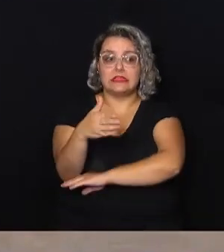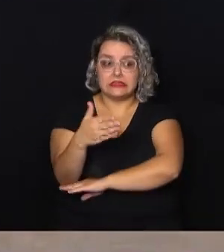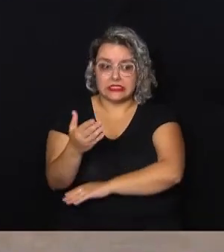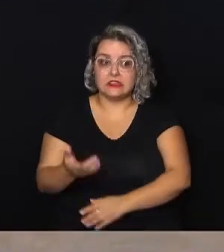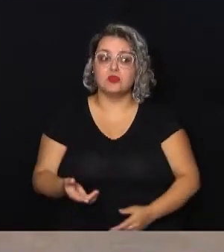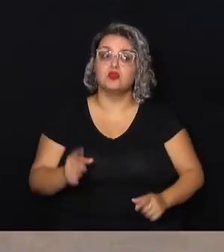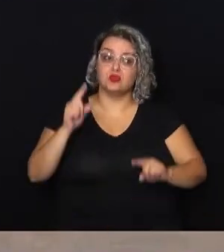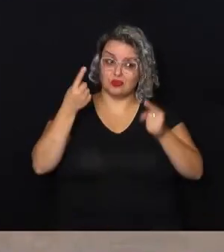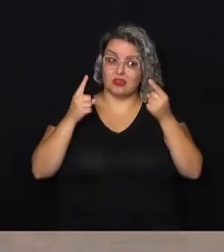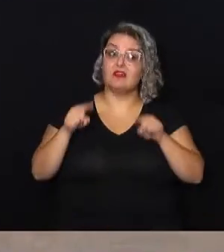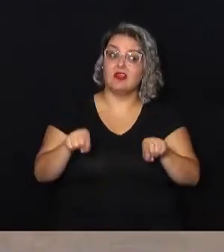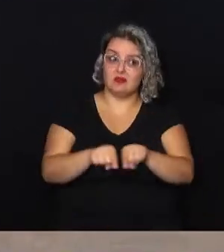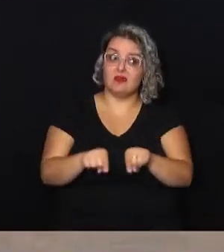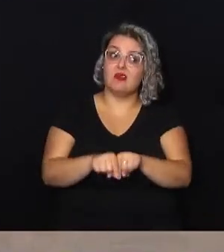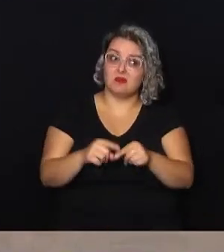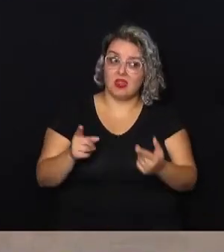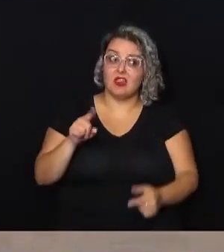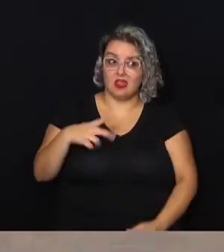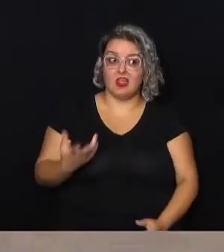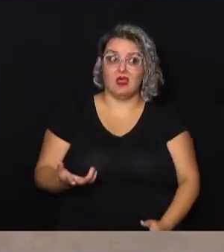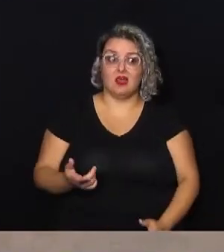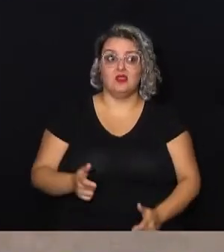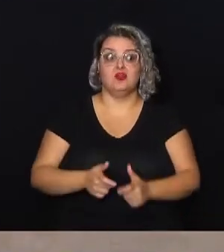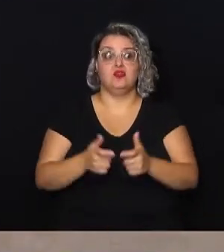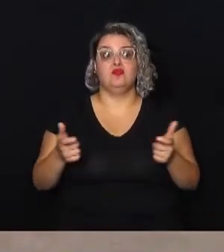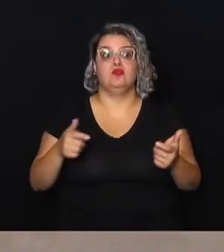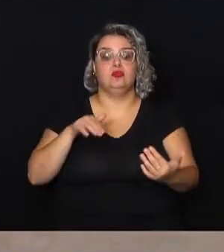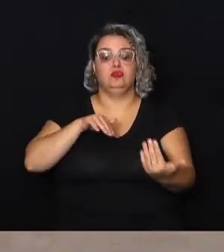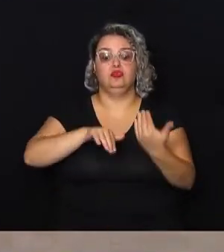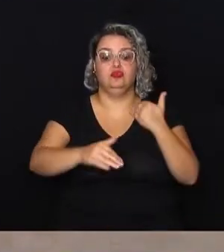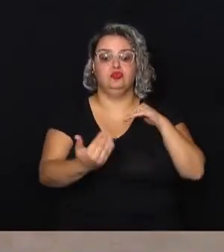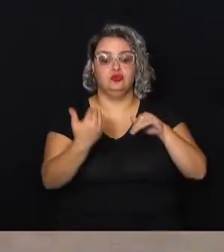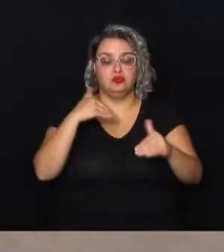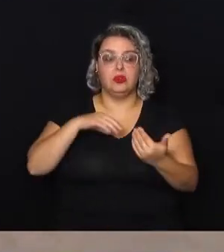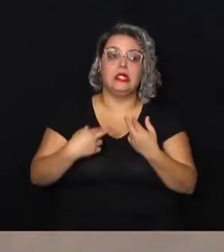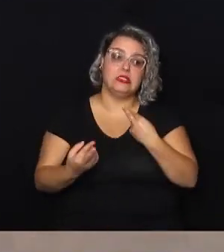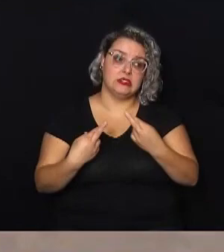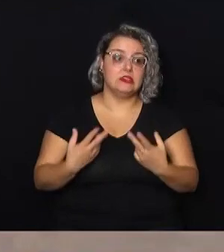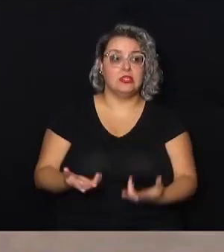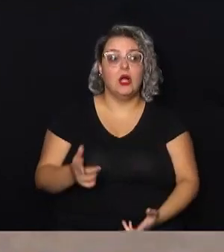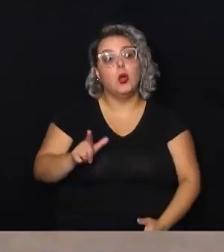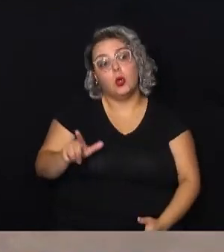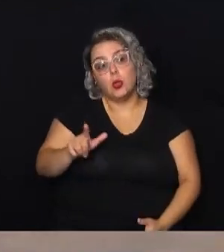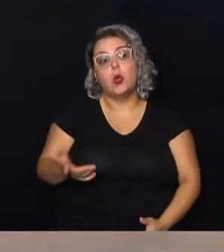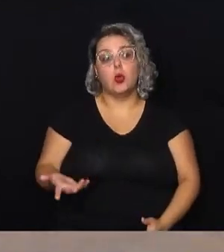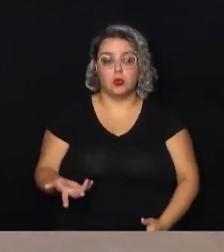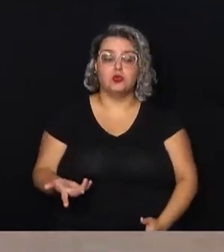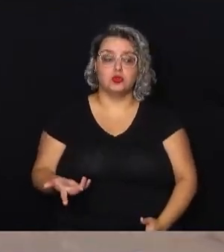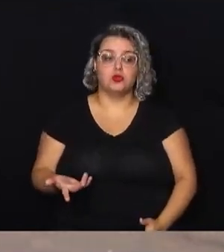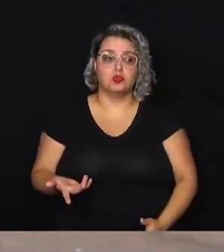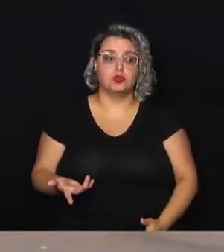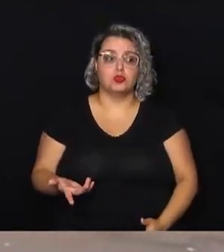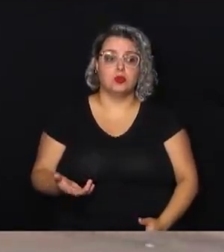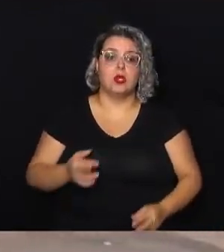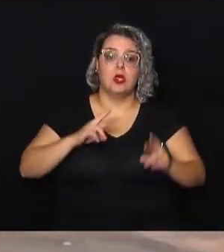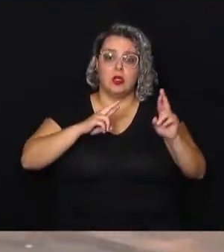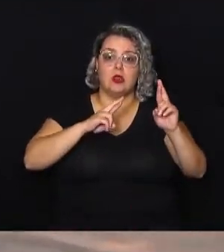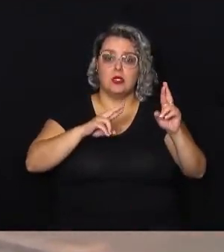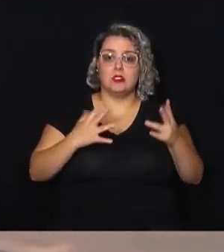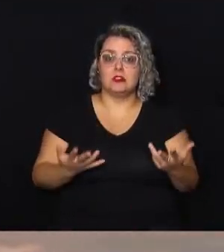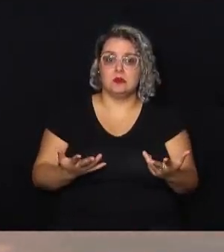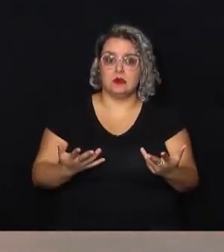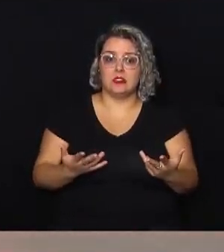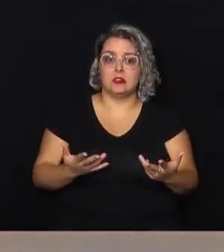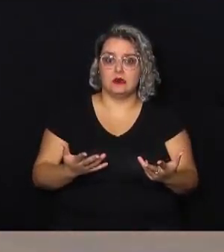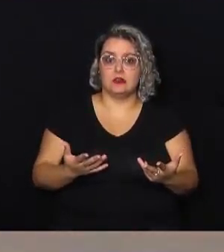aí também de muitos carros na estrada. Então, evidentemente que a expectativa